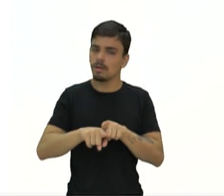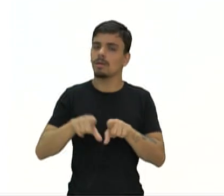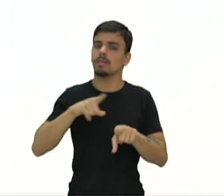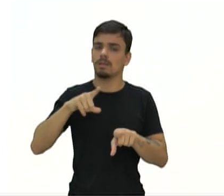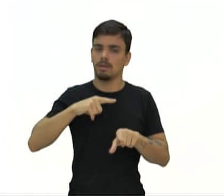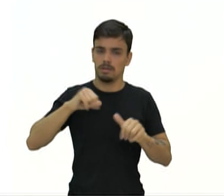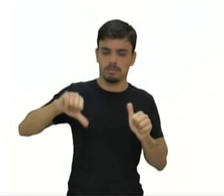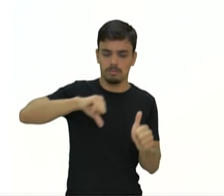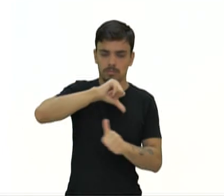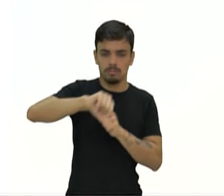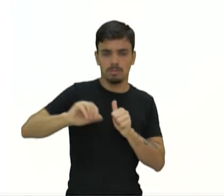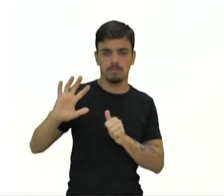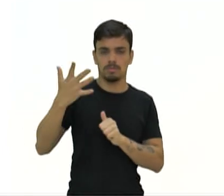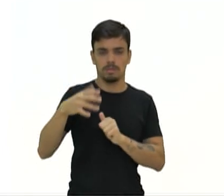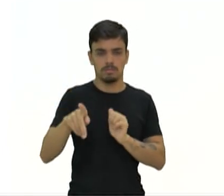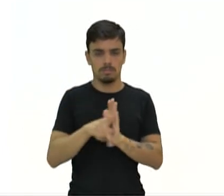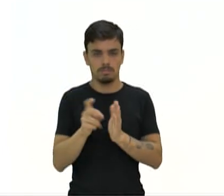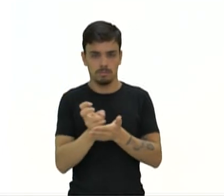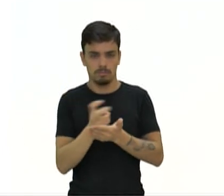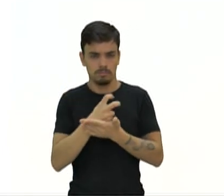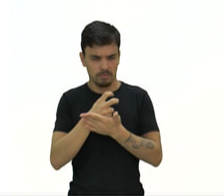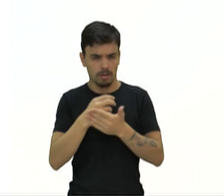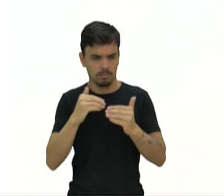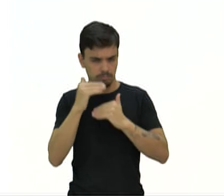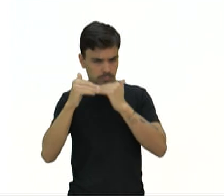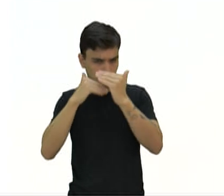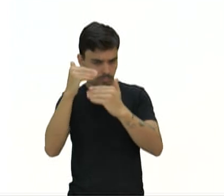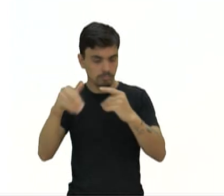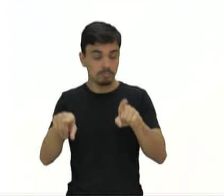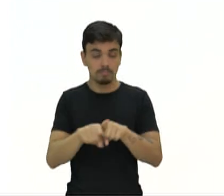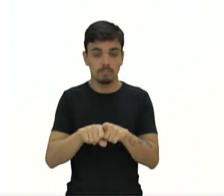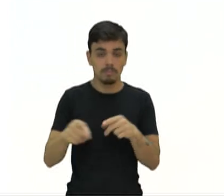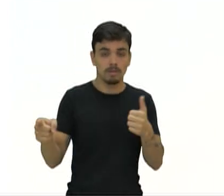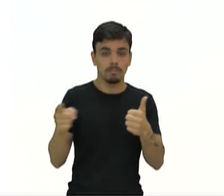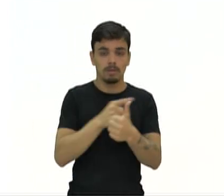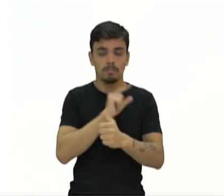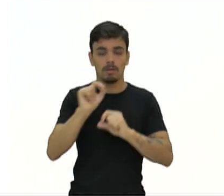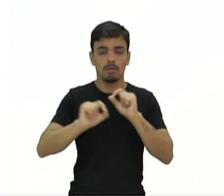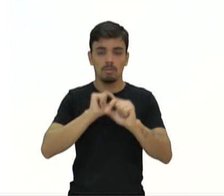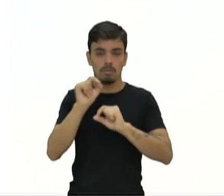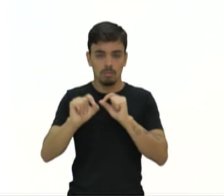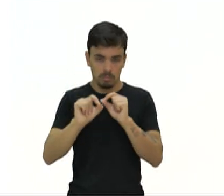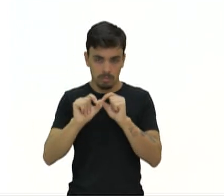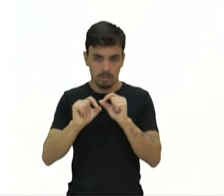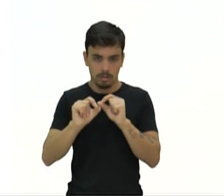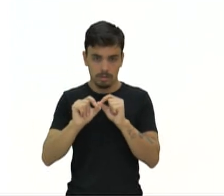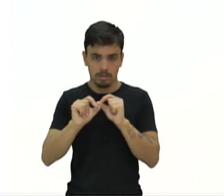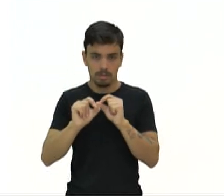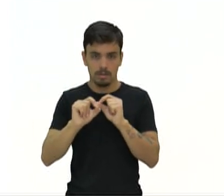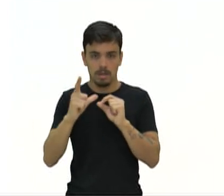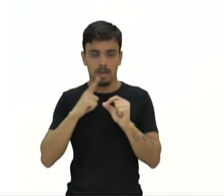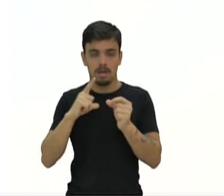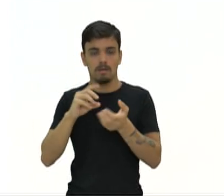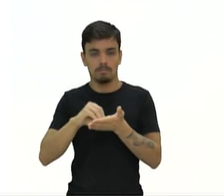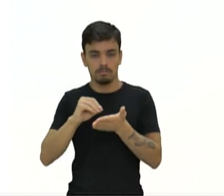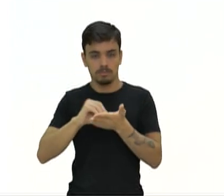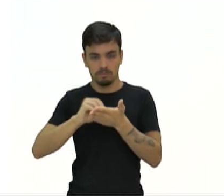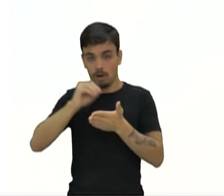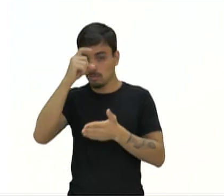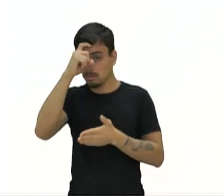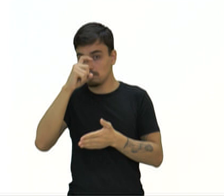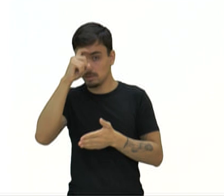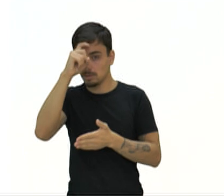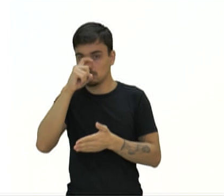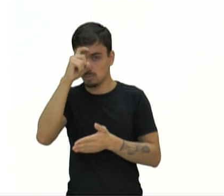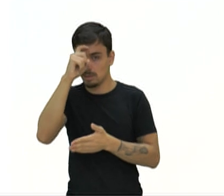feto, né? Claro. O primeiro sinal da gravidez é a ausência de menstruação. Geralmente, né? Existem